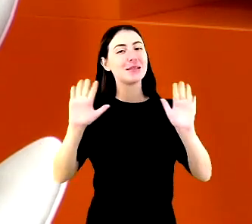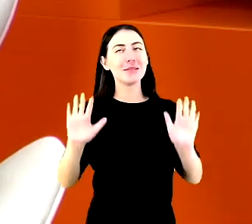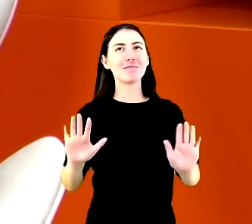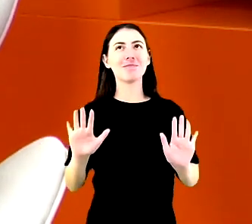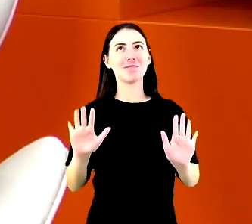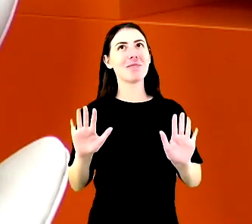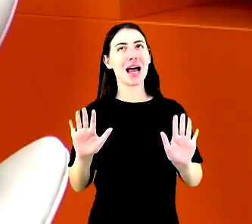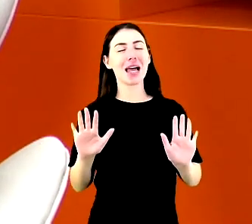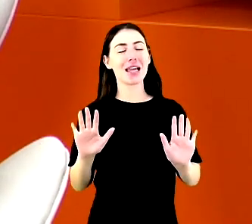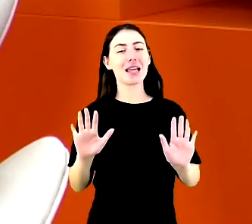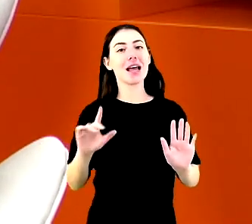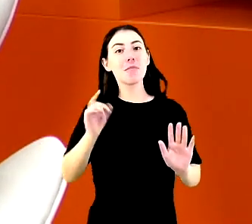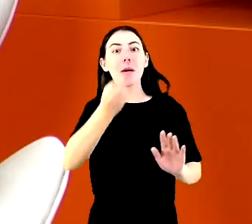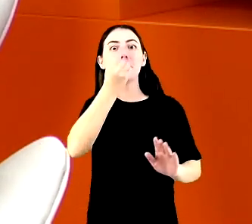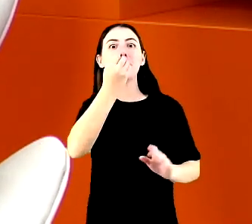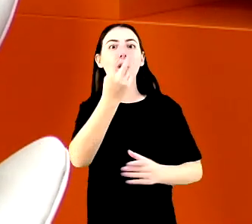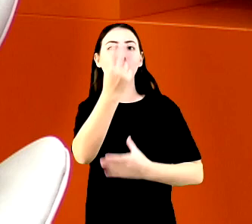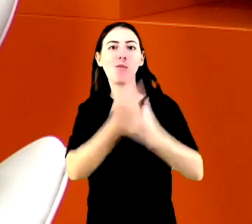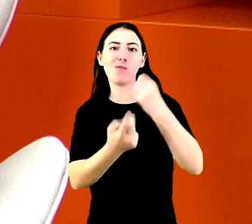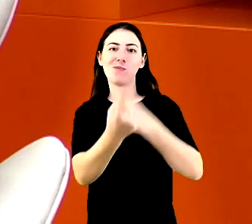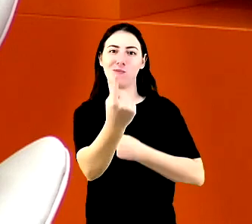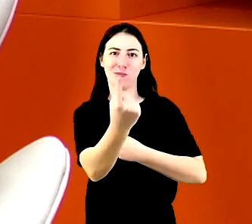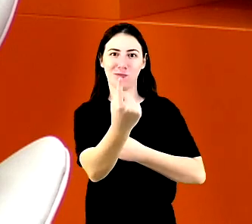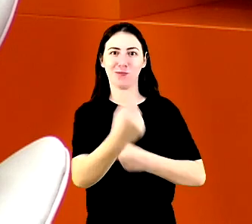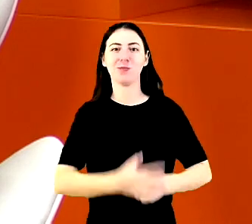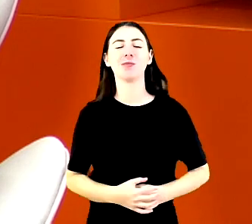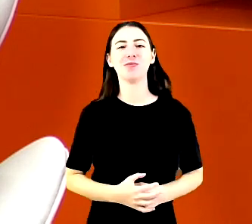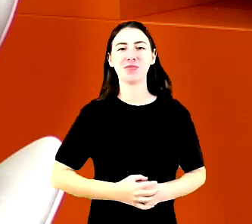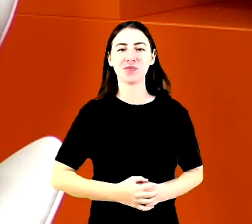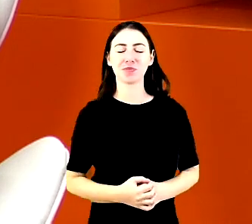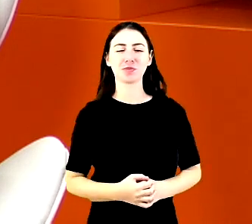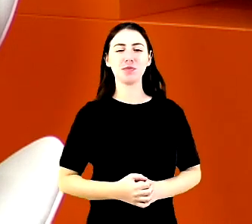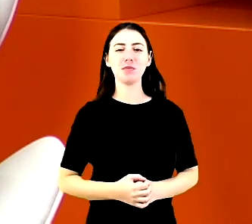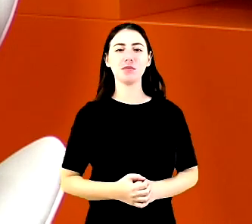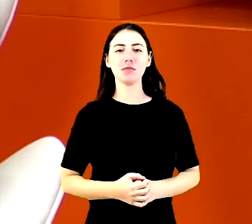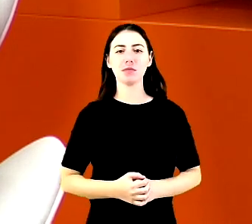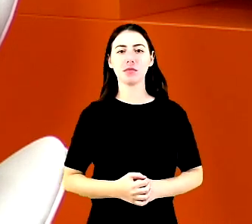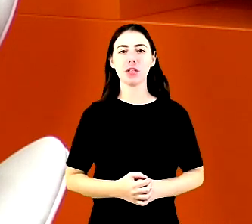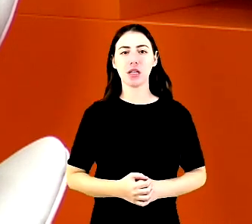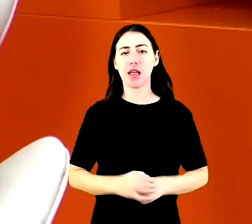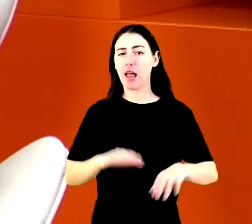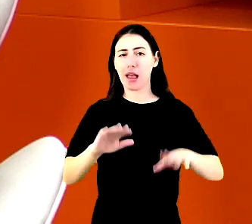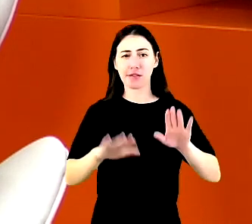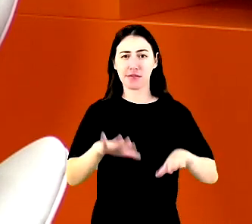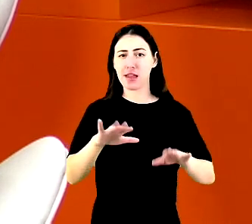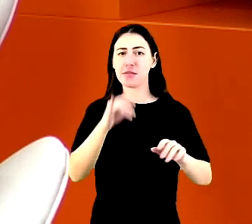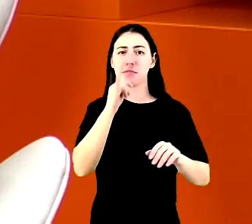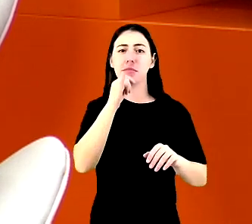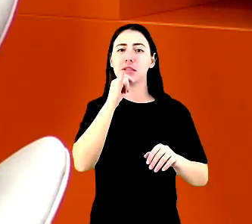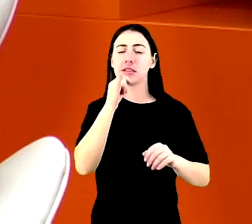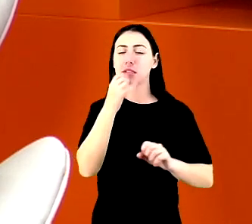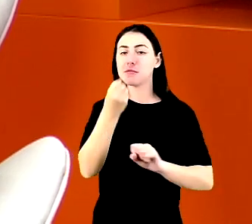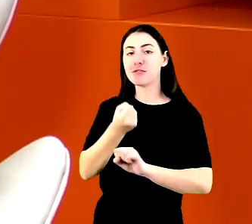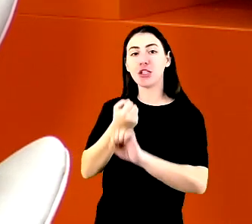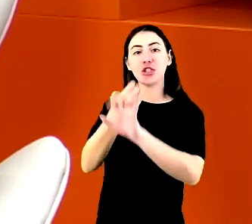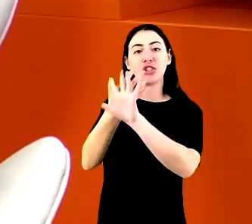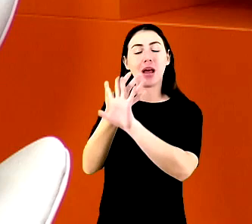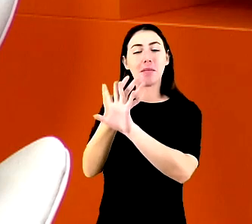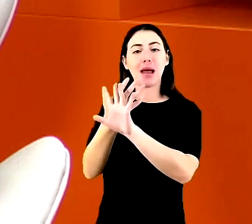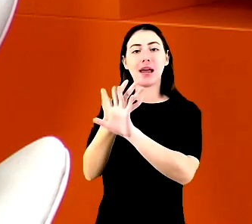caminhoneiros eles precisam de contato. Né? Seja ele contato ali no celular dele, fazendo uma videochamada com a família,